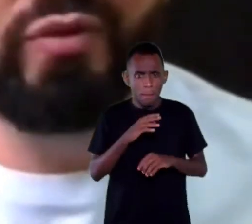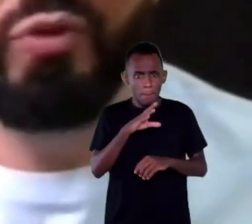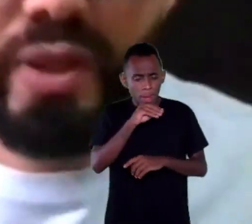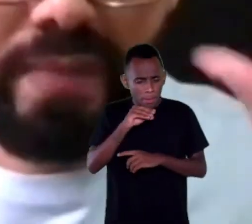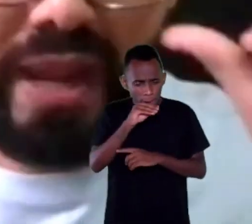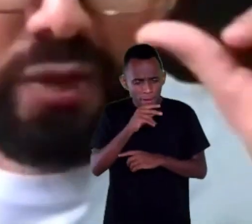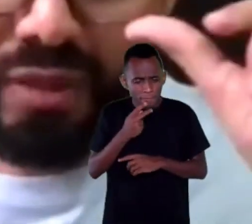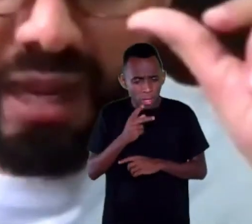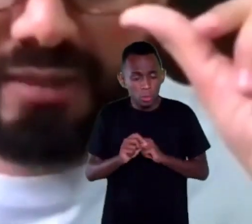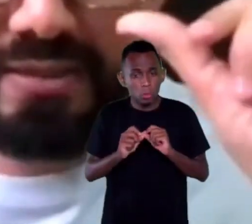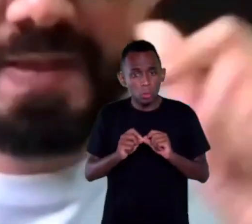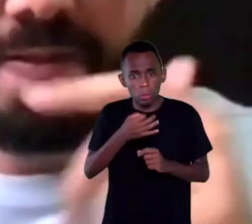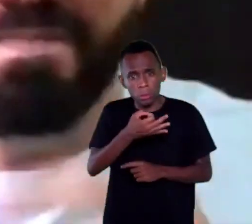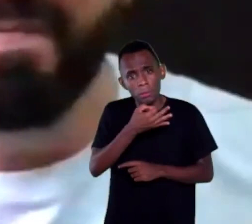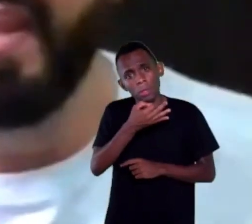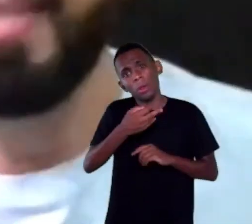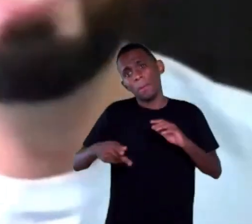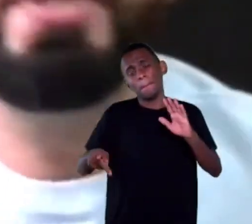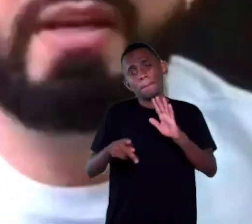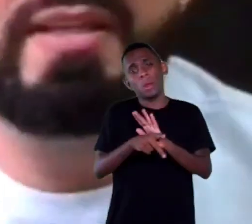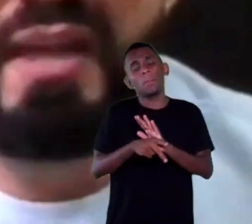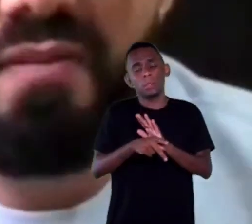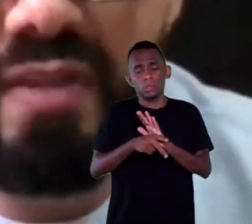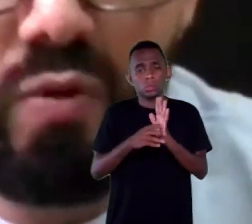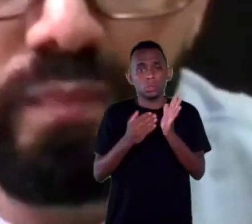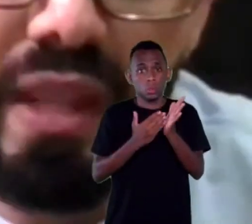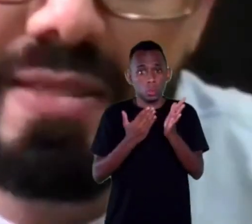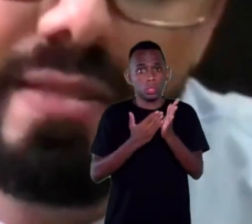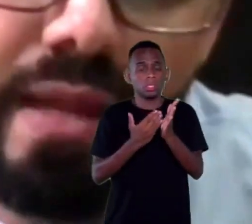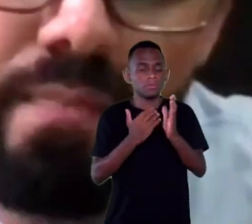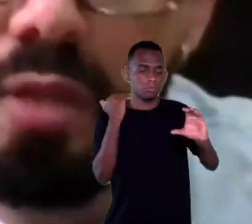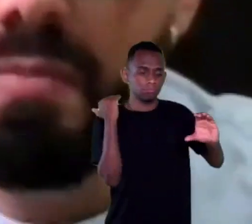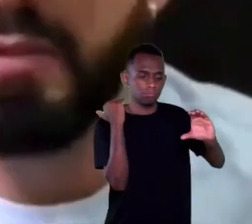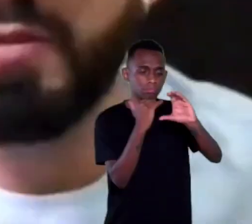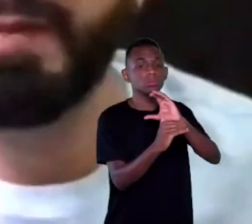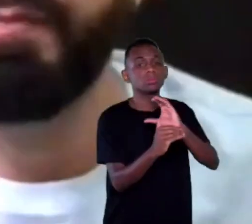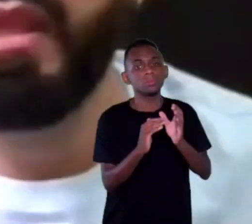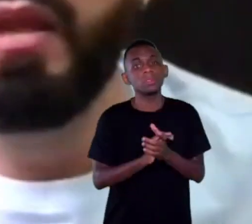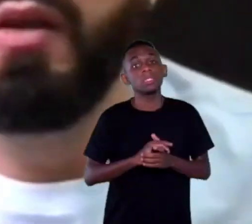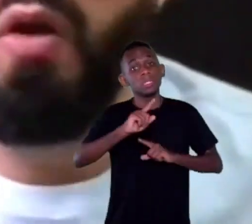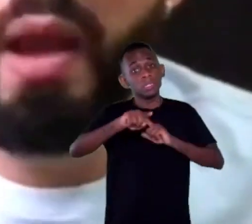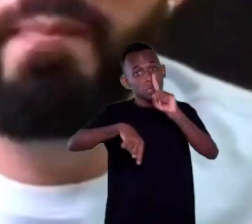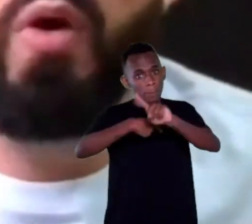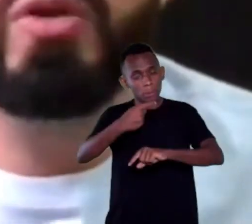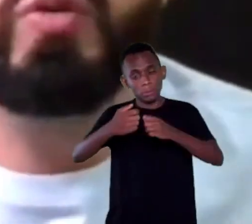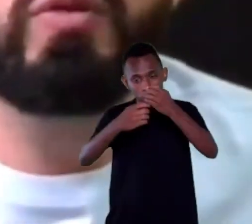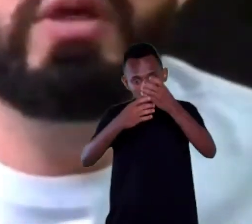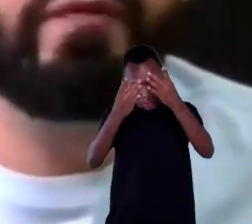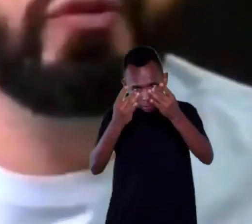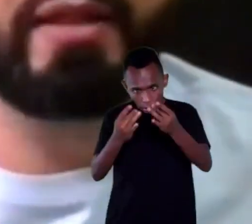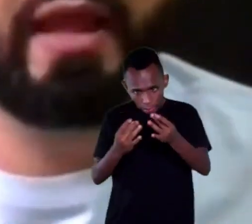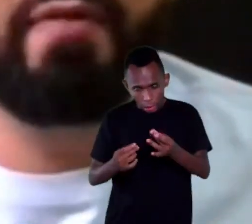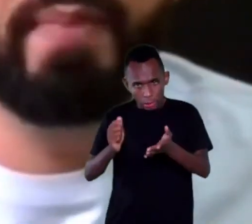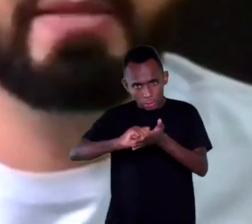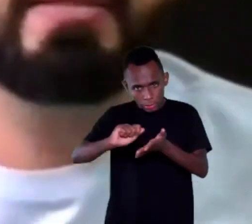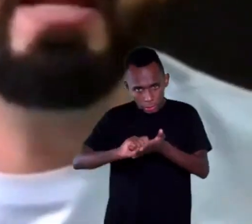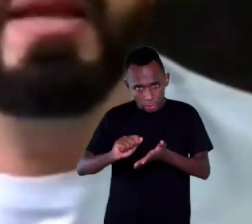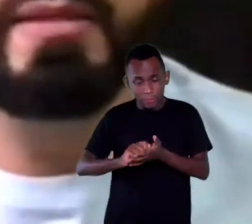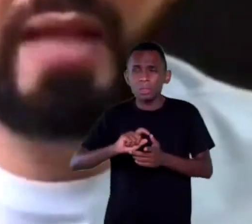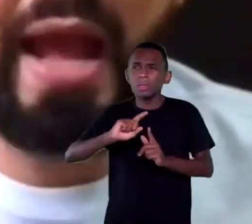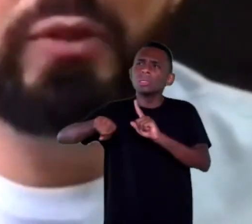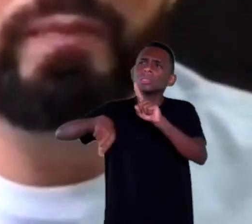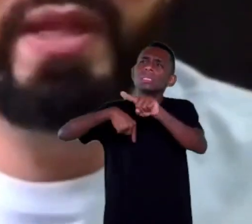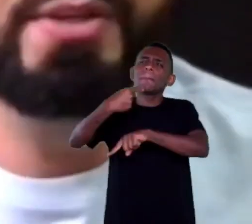mandou o livro no e-mail delas. E a gente transcreveu esses depoimentos. Logo após, quando o livro já estava para